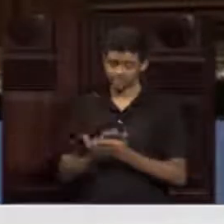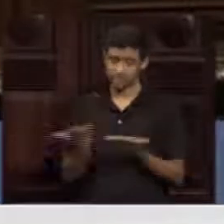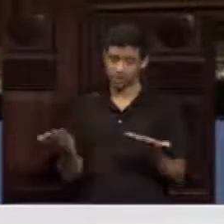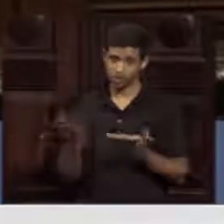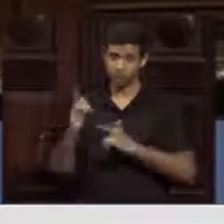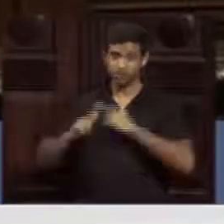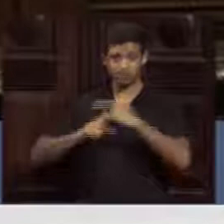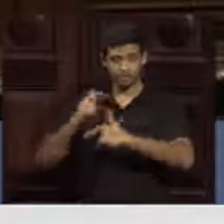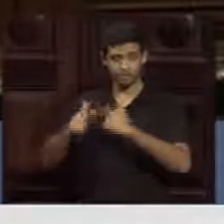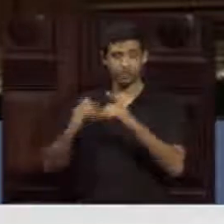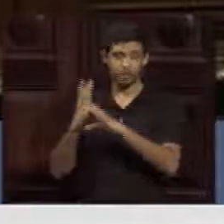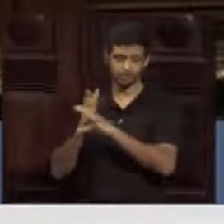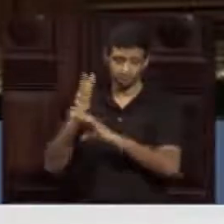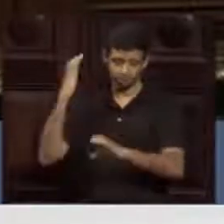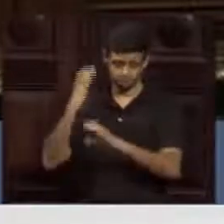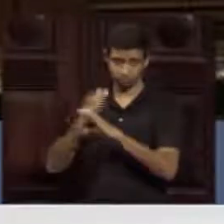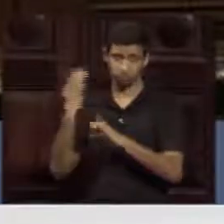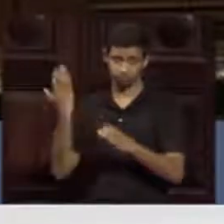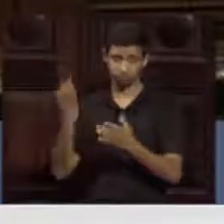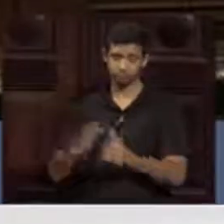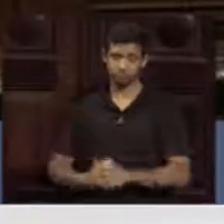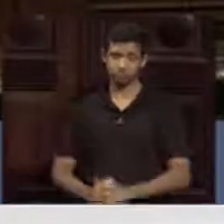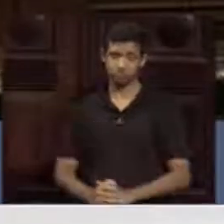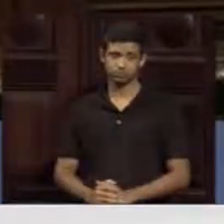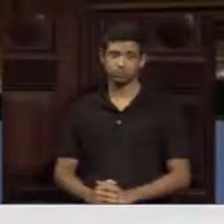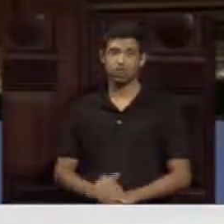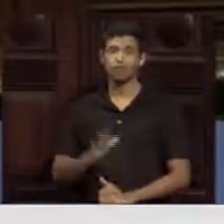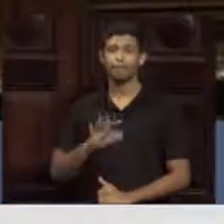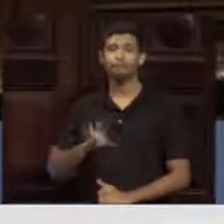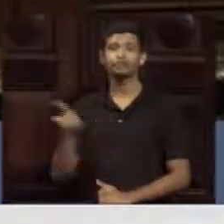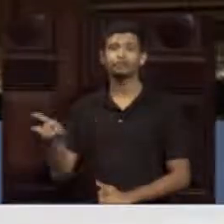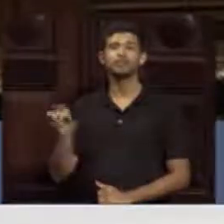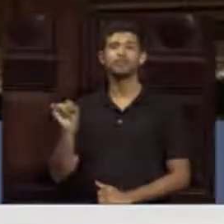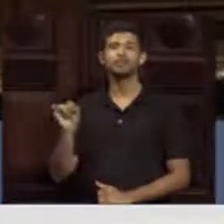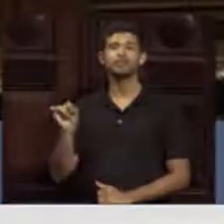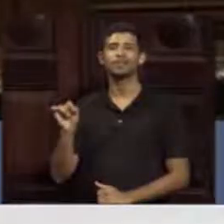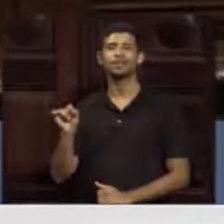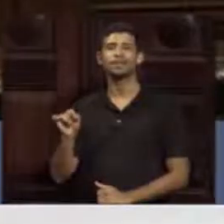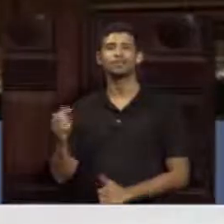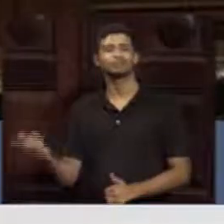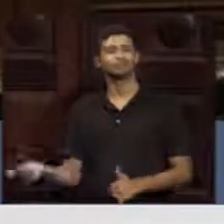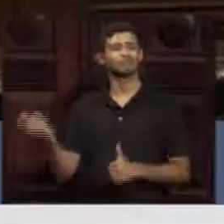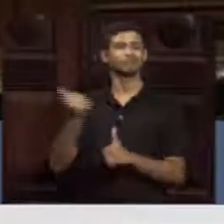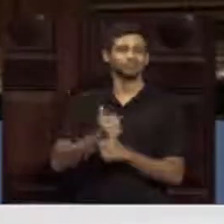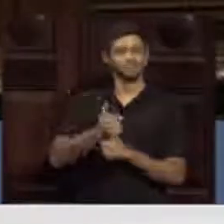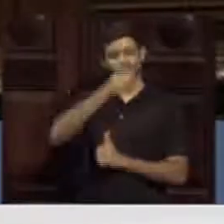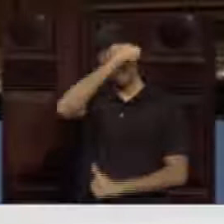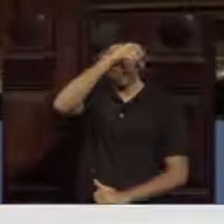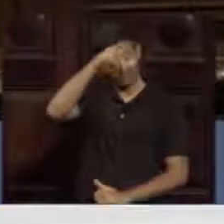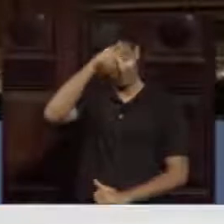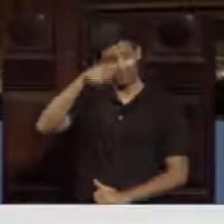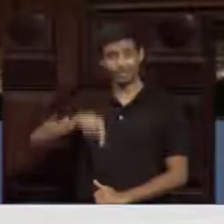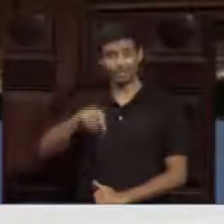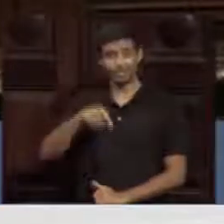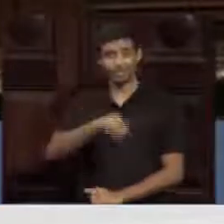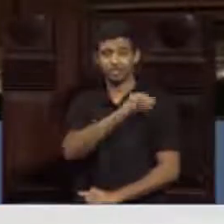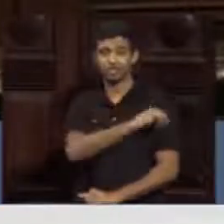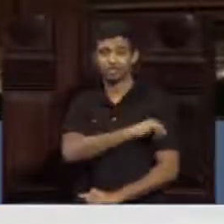a função de vice-prefeito da cidade do Rio de